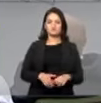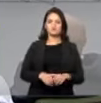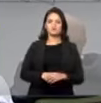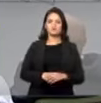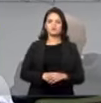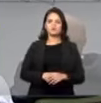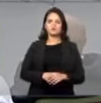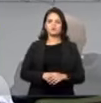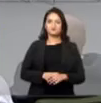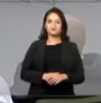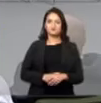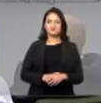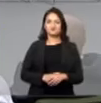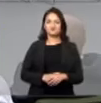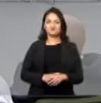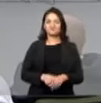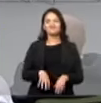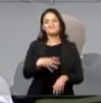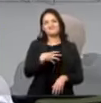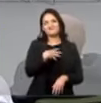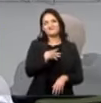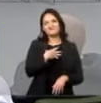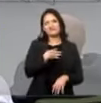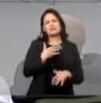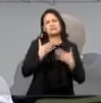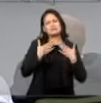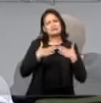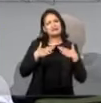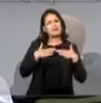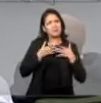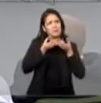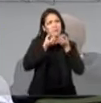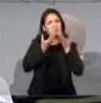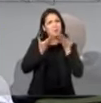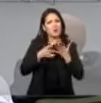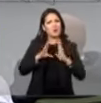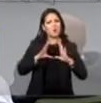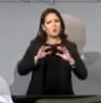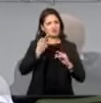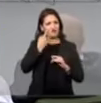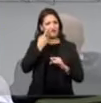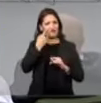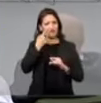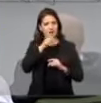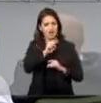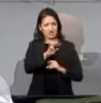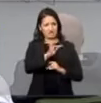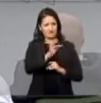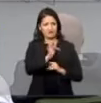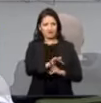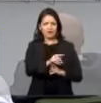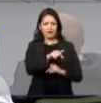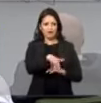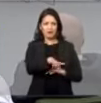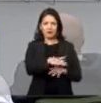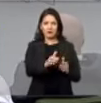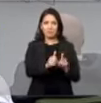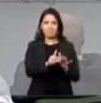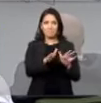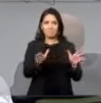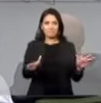É muito confortador ver o Supremo abrir suas portas